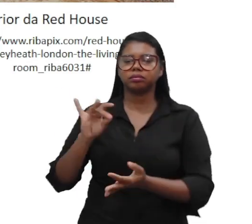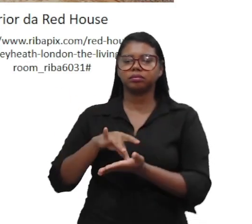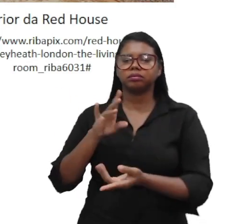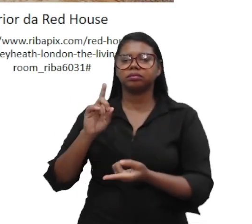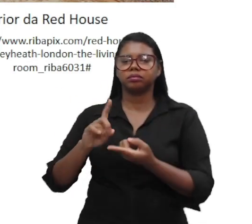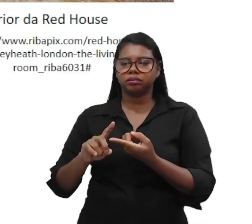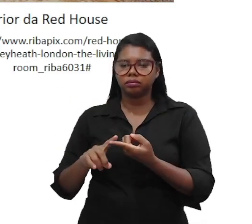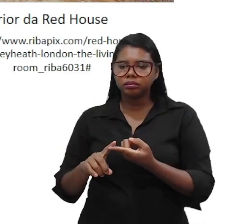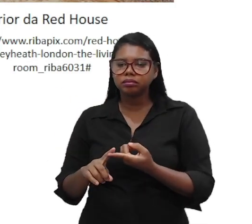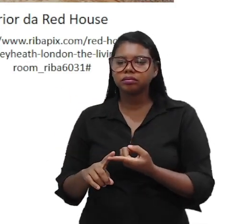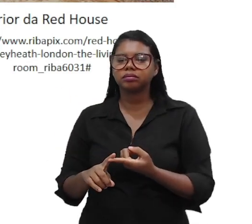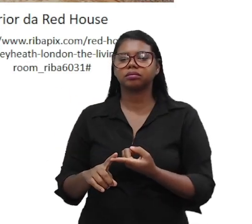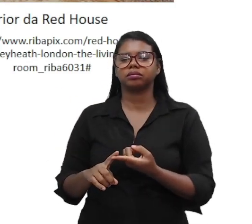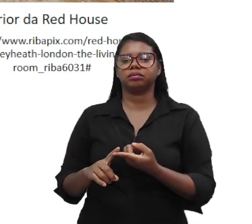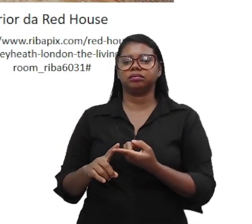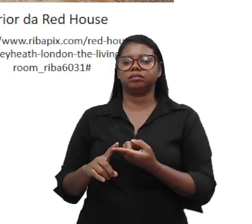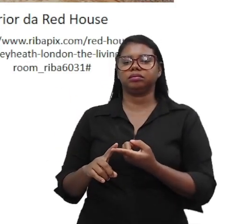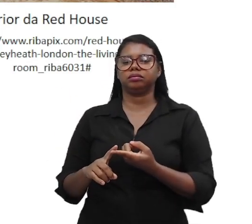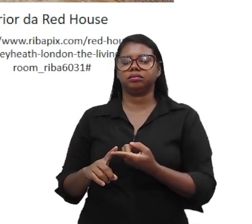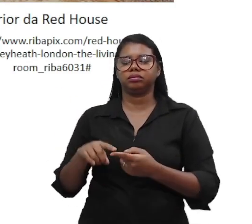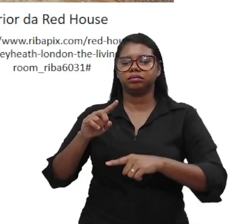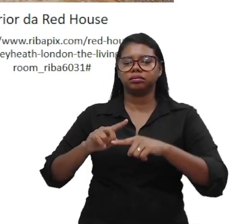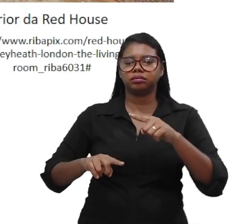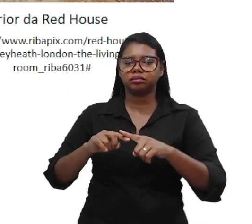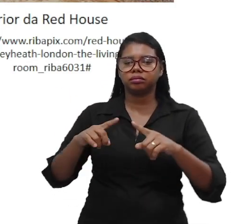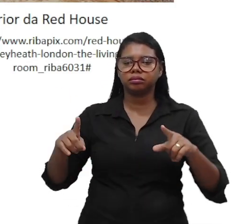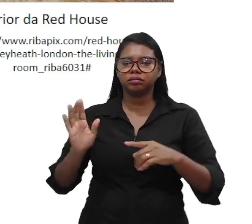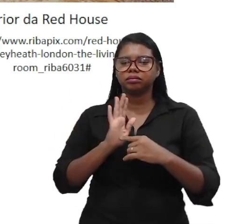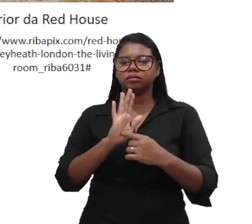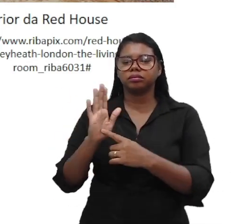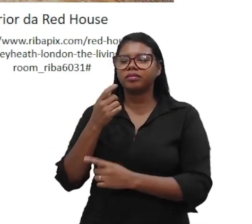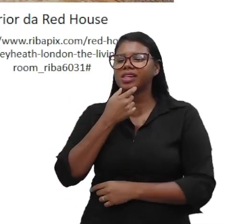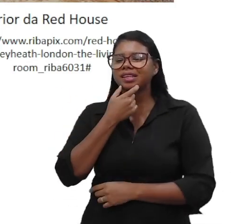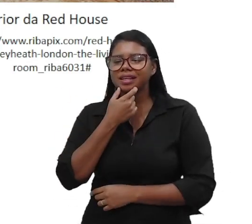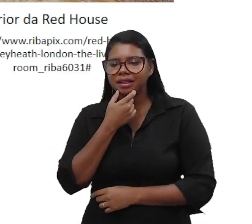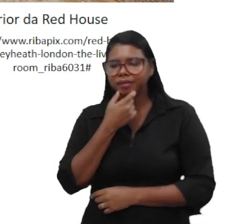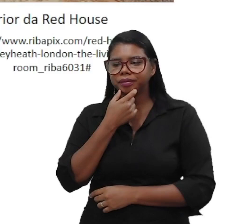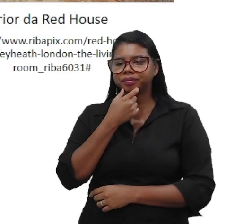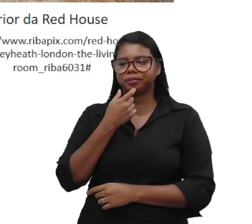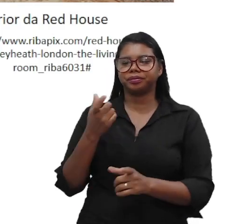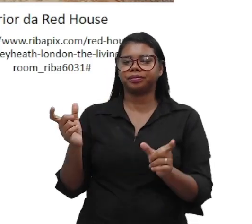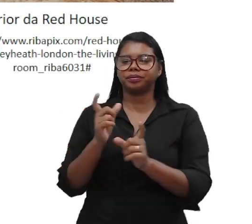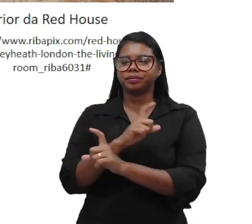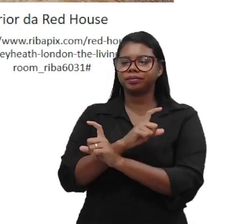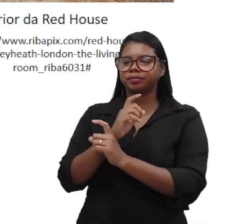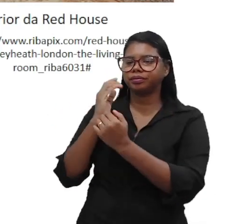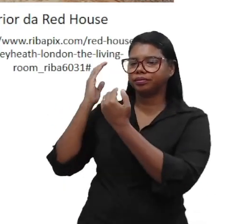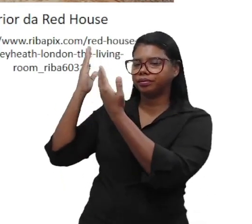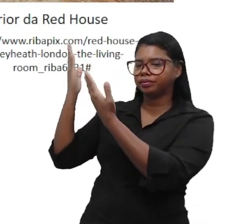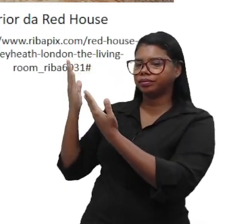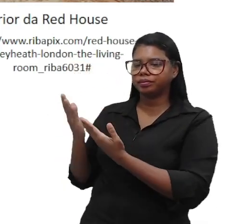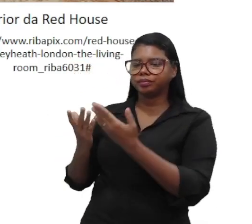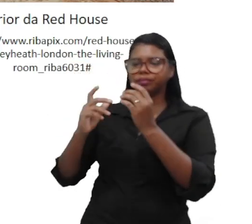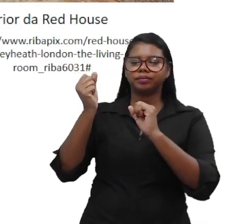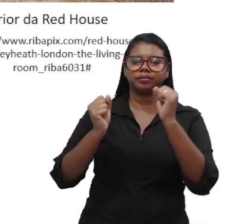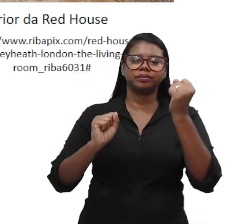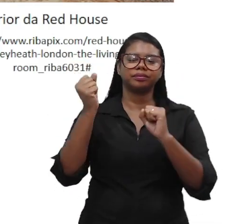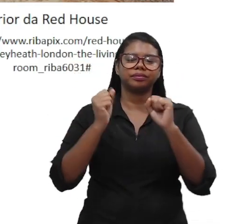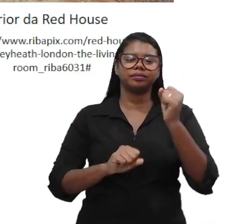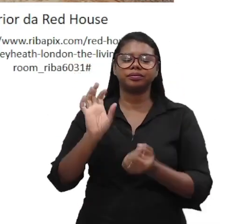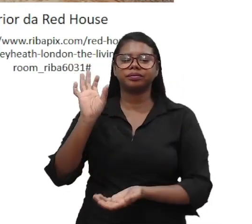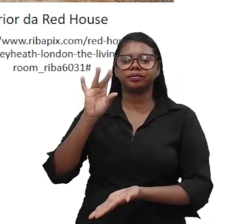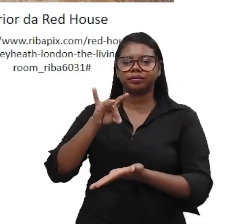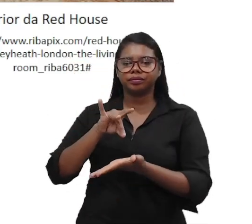do artesanato, das construções vernaculares inglesas, como um contraponto à industrialização. Na realidade, esse pessoal